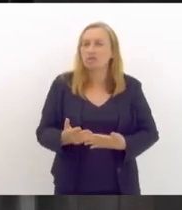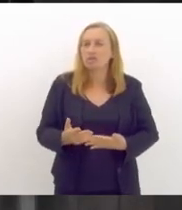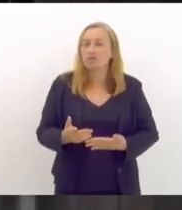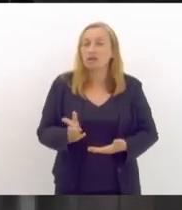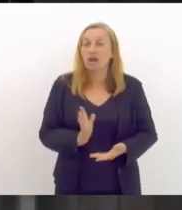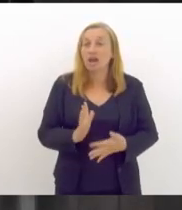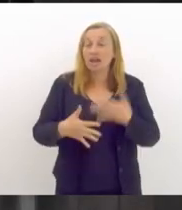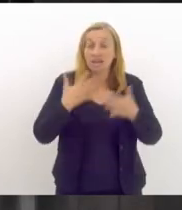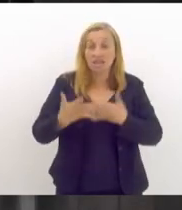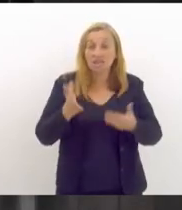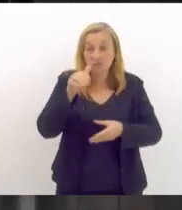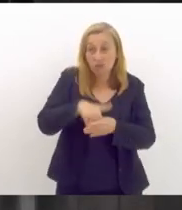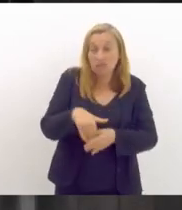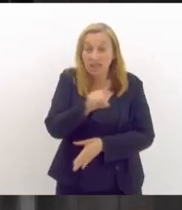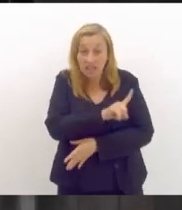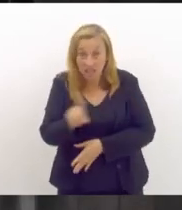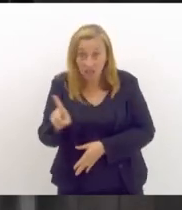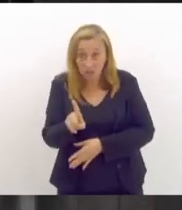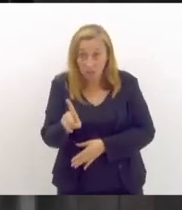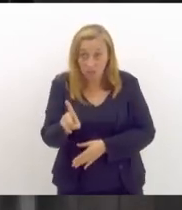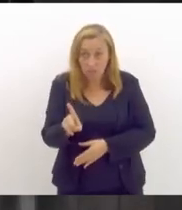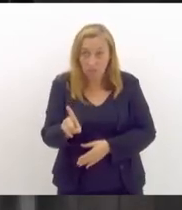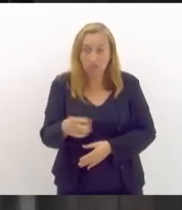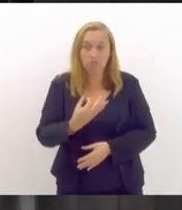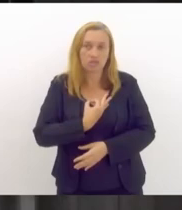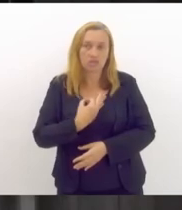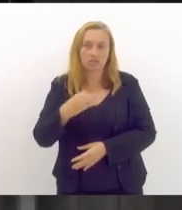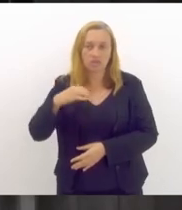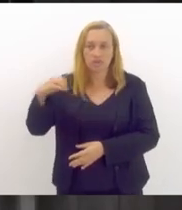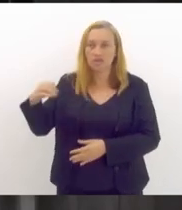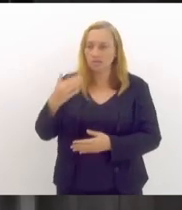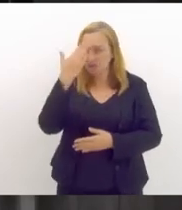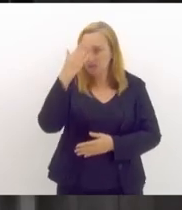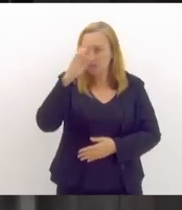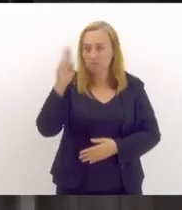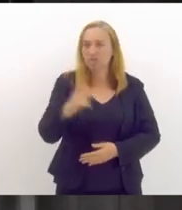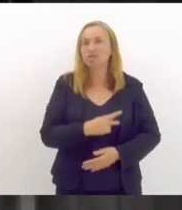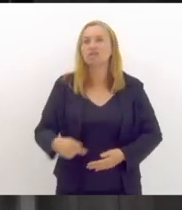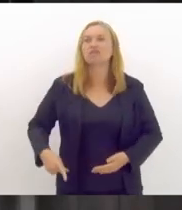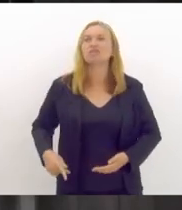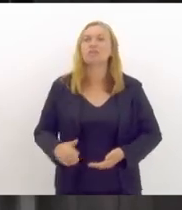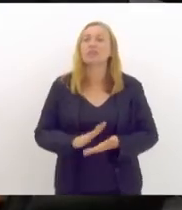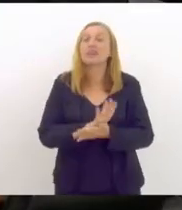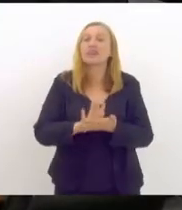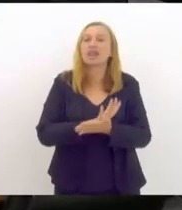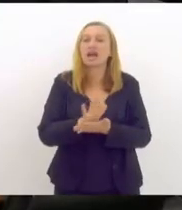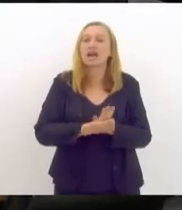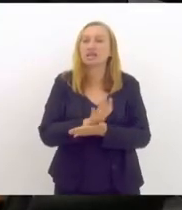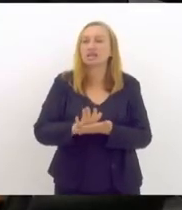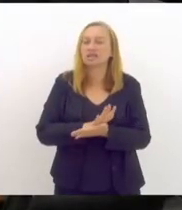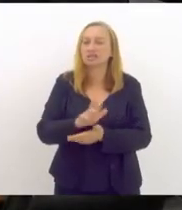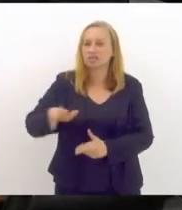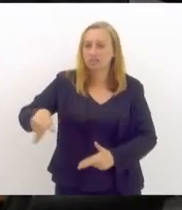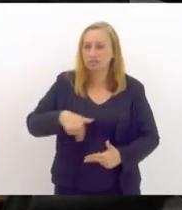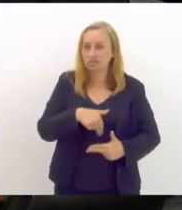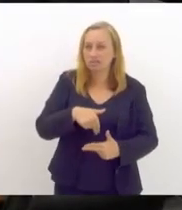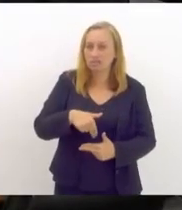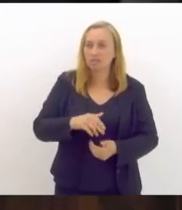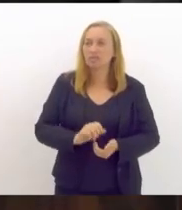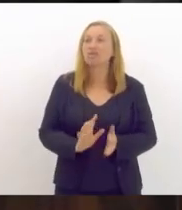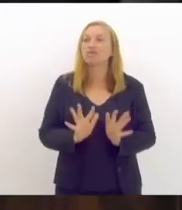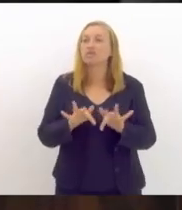não a essa medalha Obrigado seu presente nada mais a venda tratar